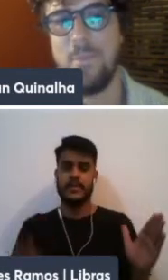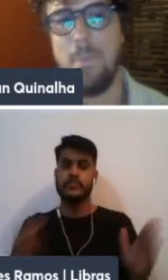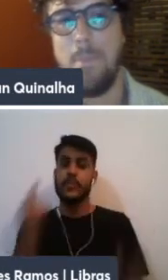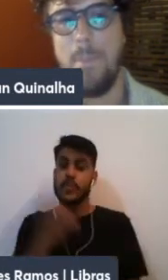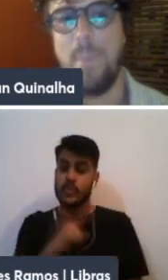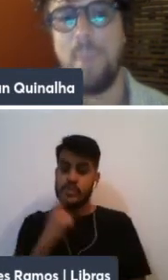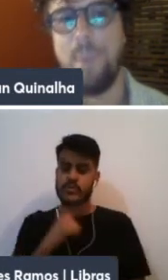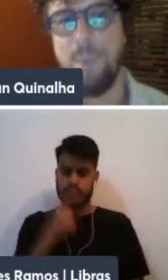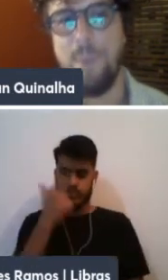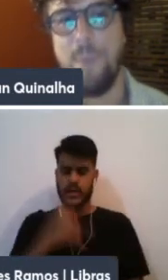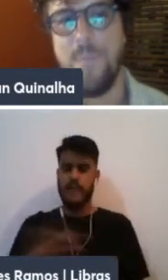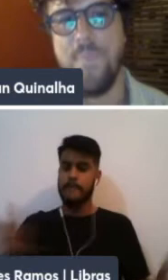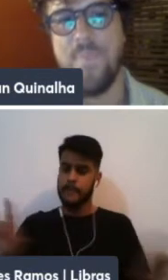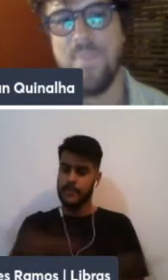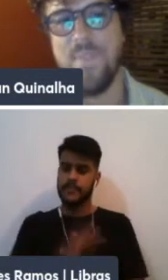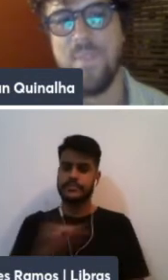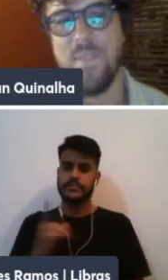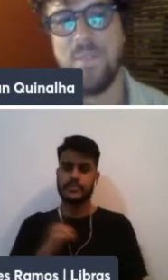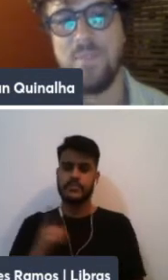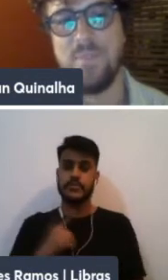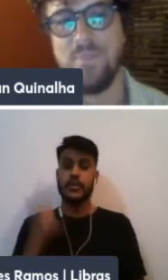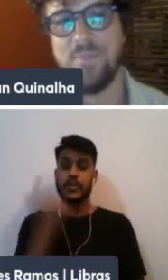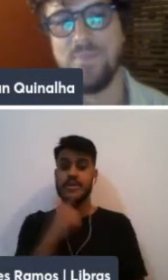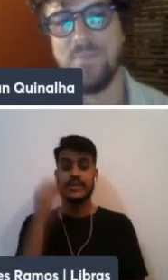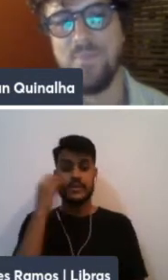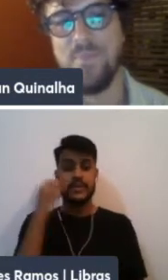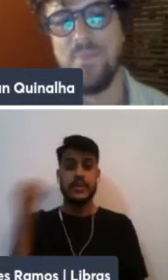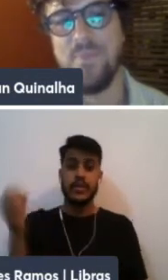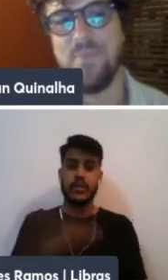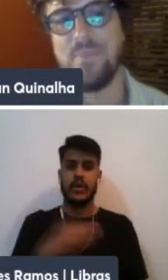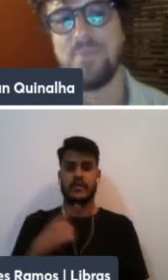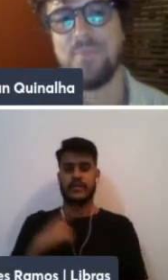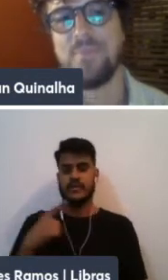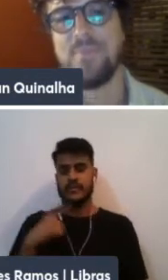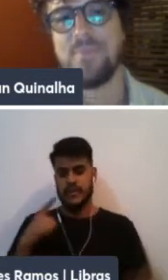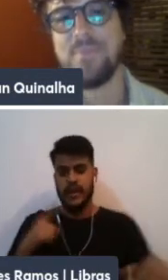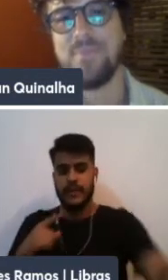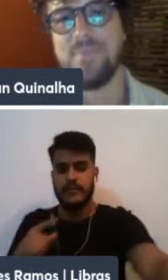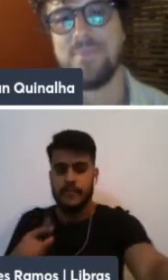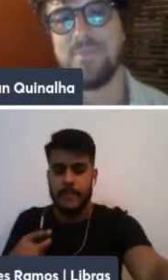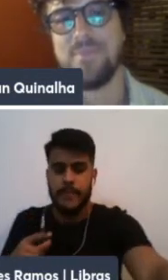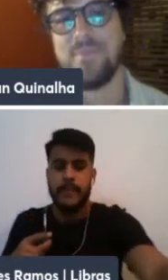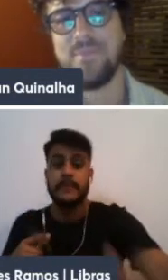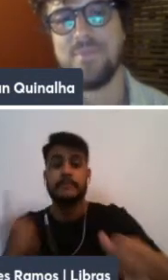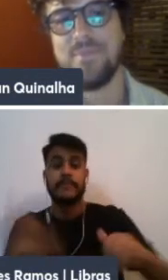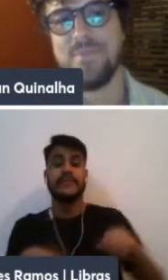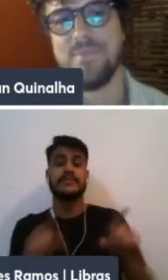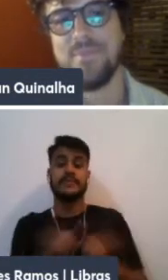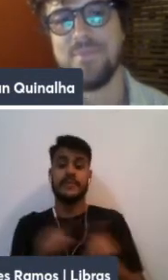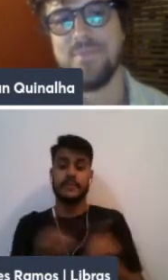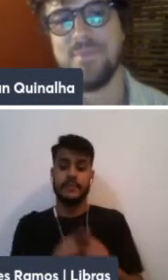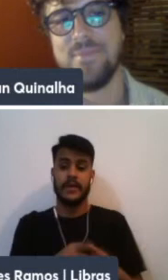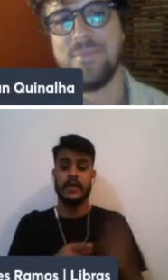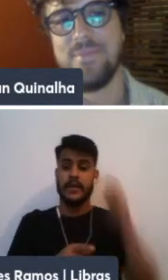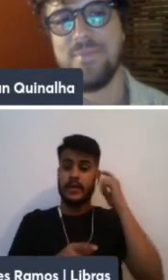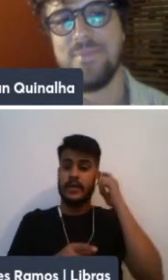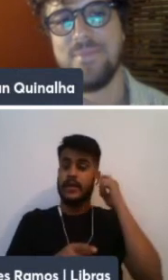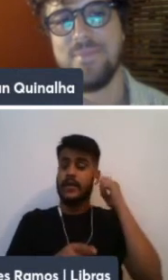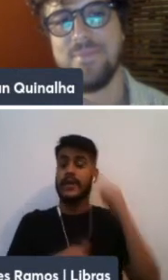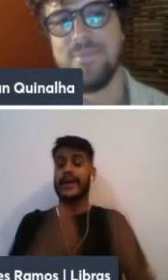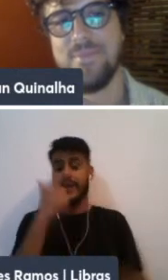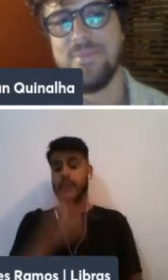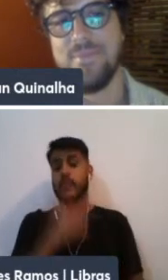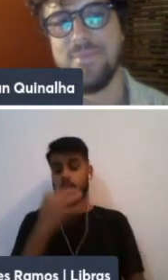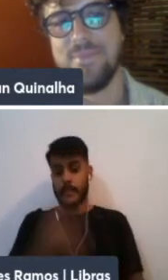prontos para uma nova experiência, não é? E o que eu considero que foi